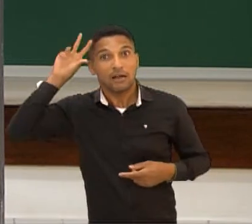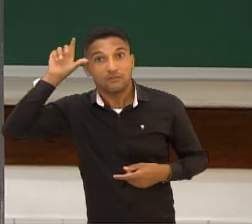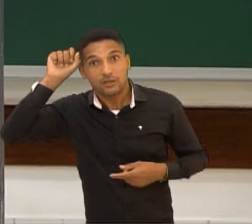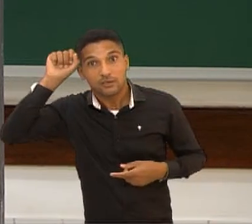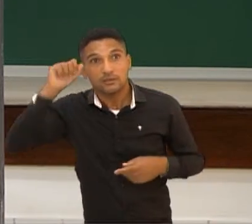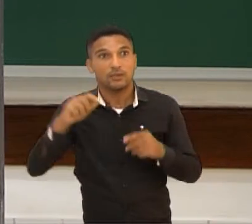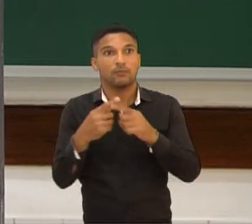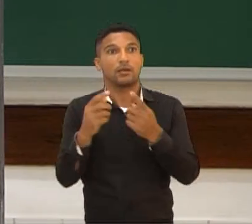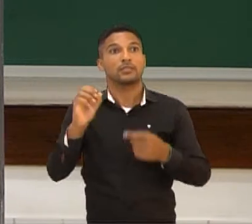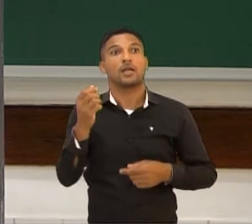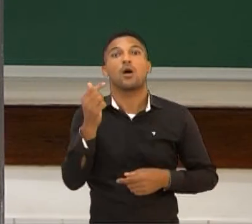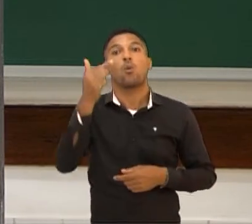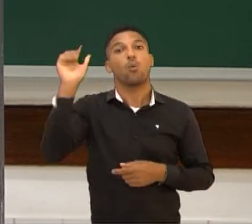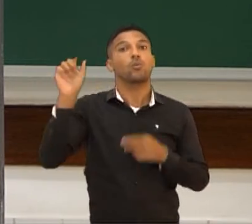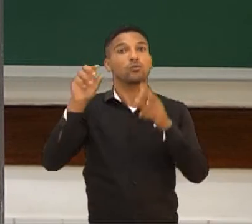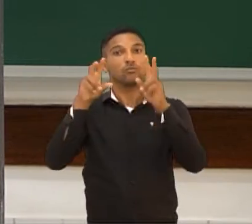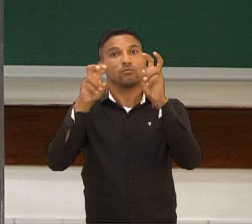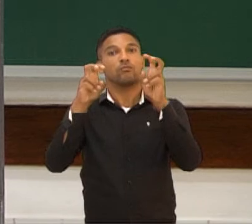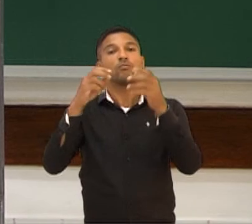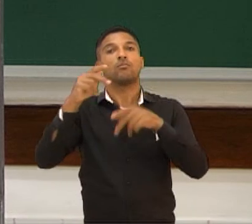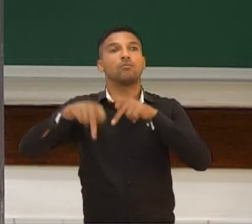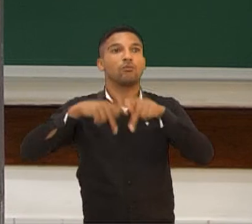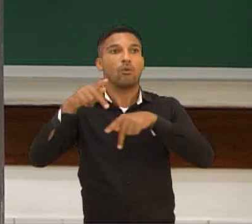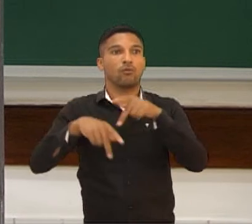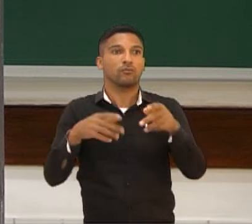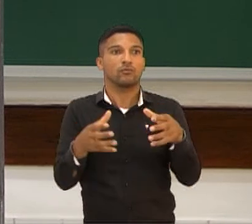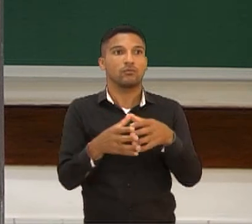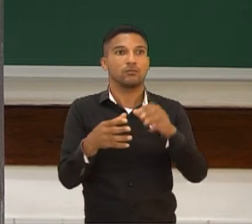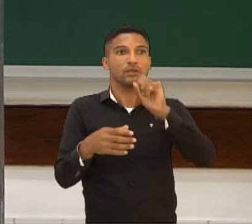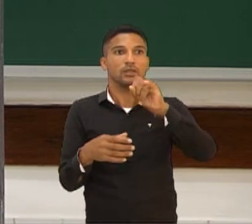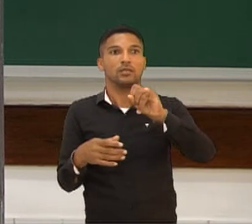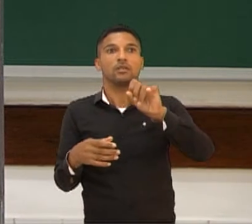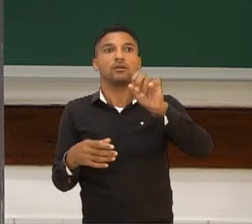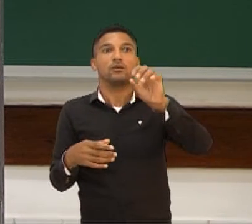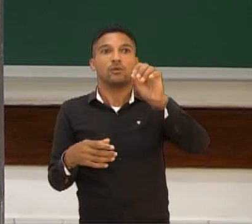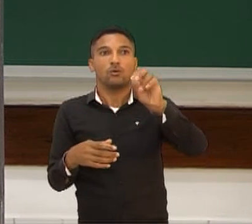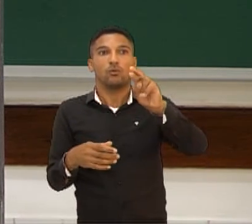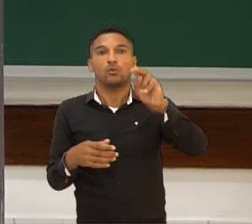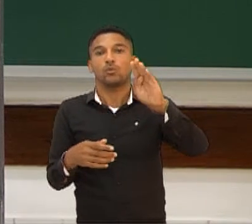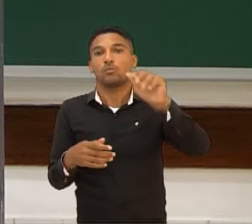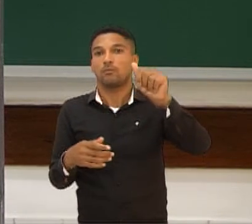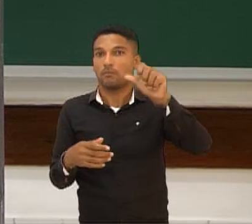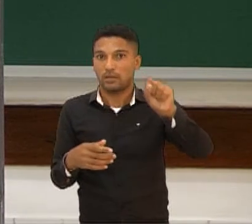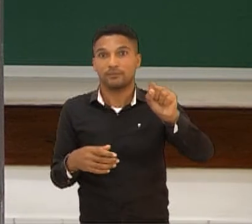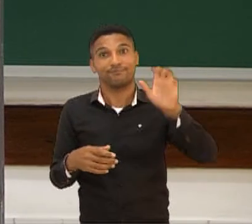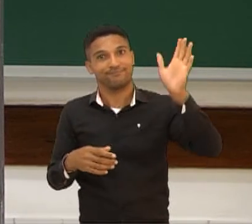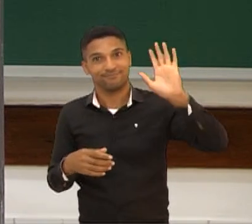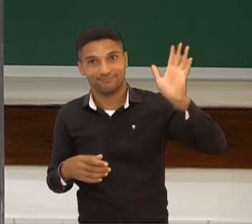Iorubás. Bom, é isso aí, pessoal. A gente se vê na nossa próxima aula.